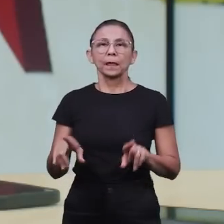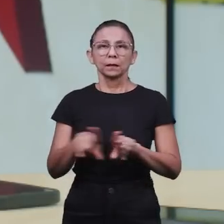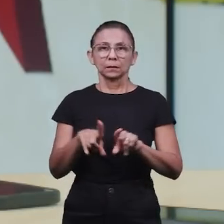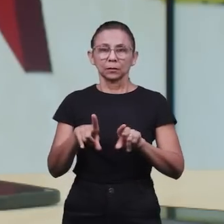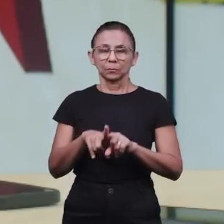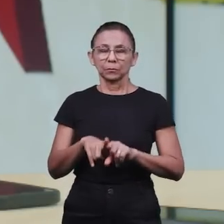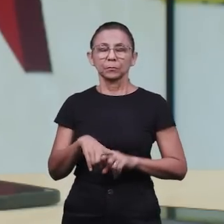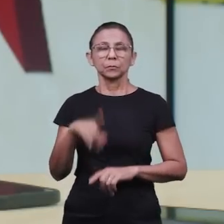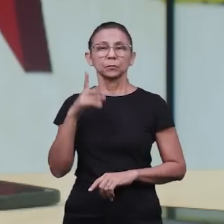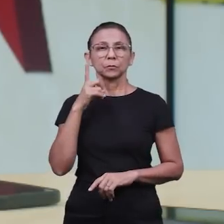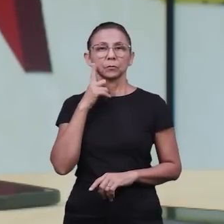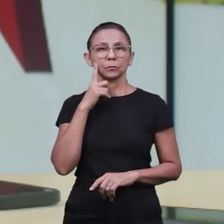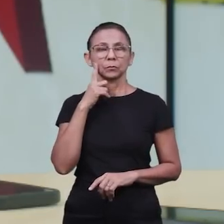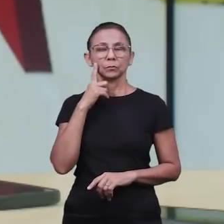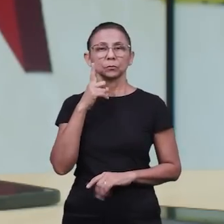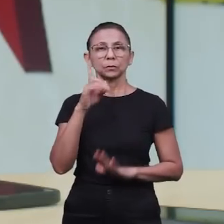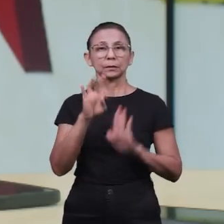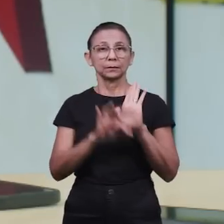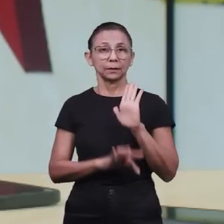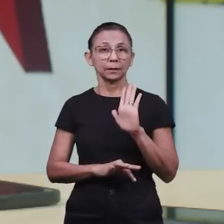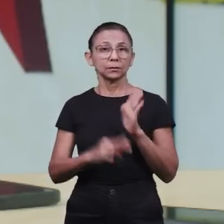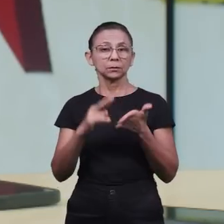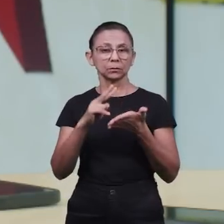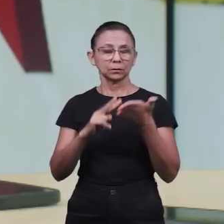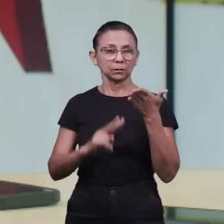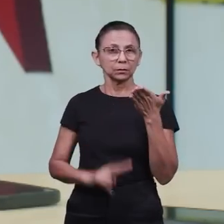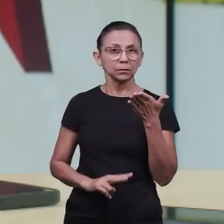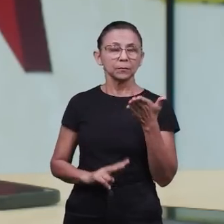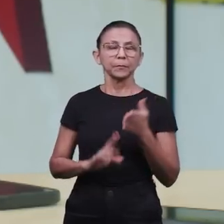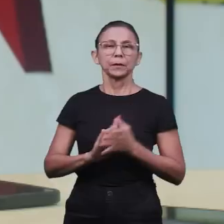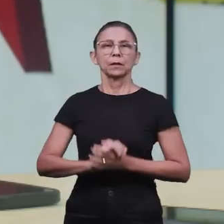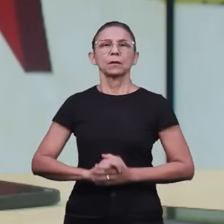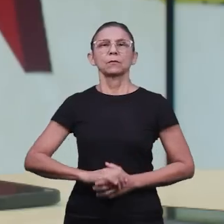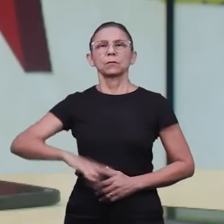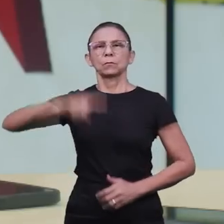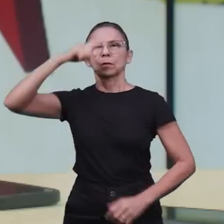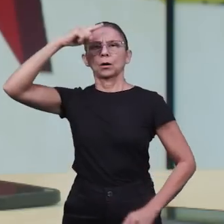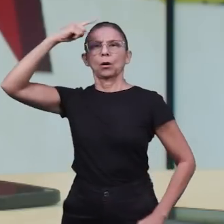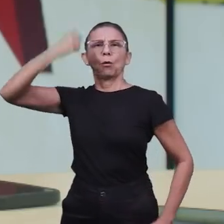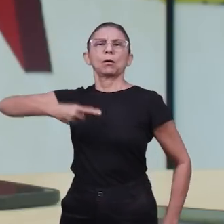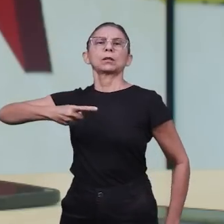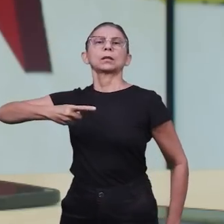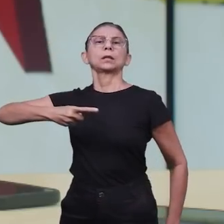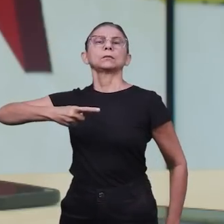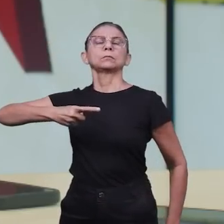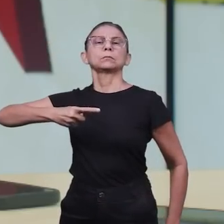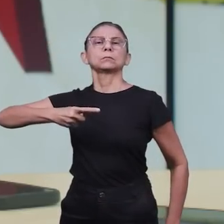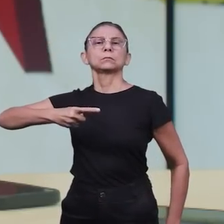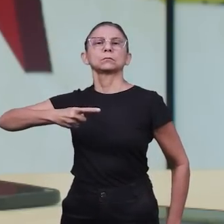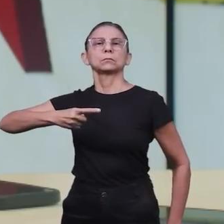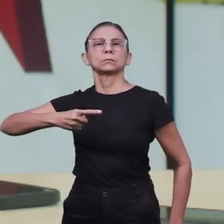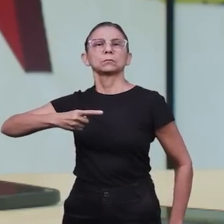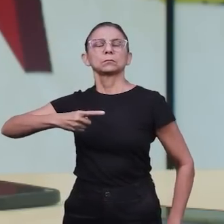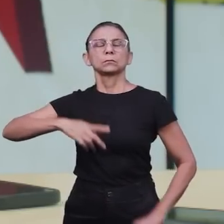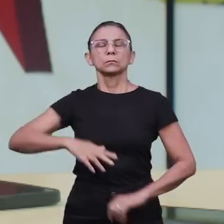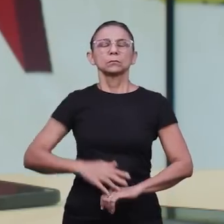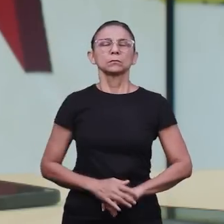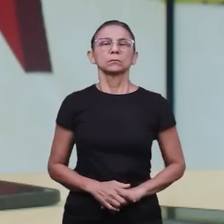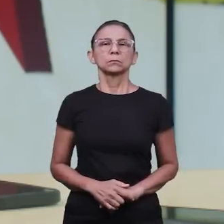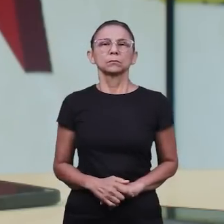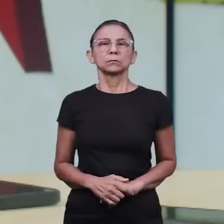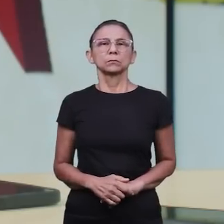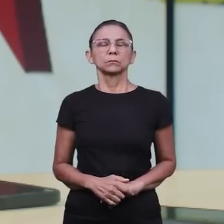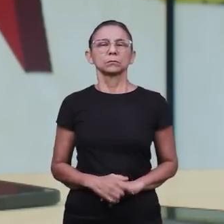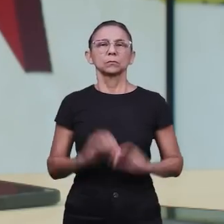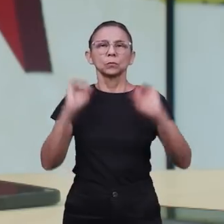nós lemos nos fala sobre uma ordem, uma ordenança, até um decreto do